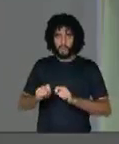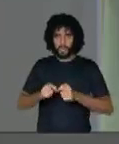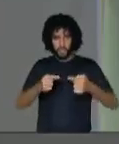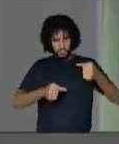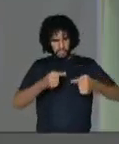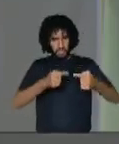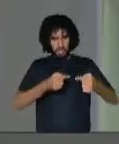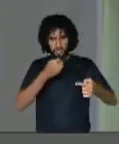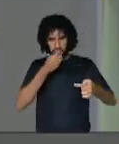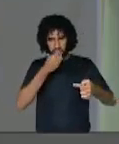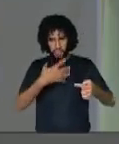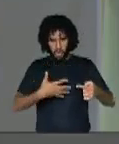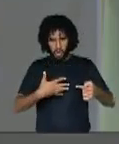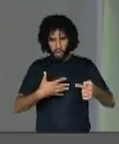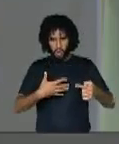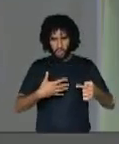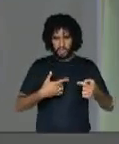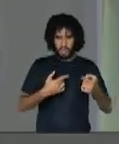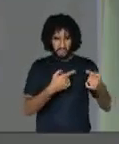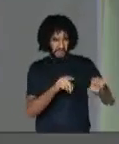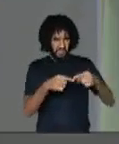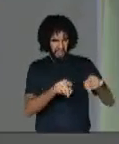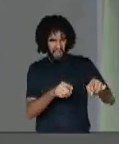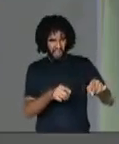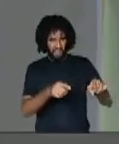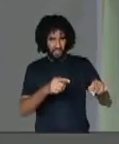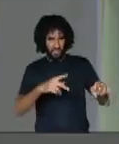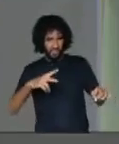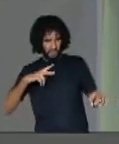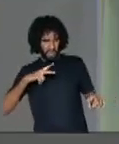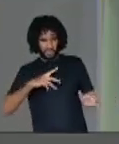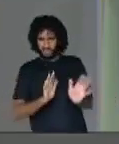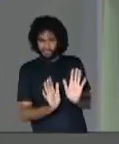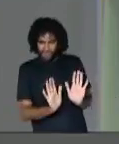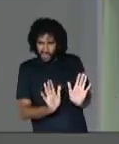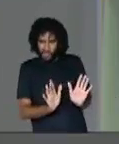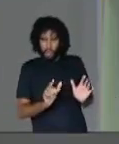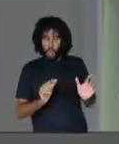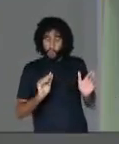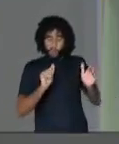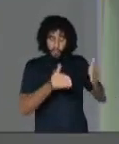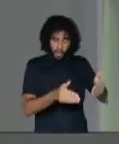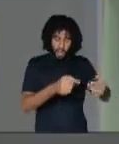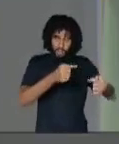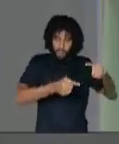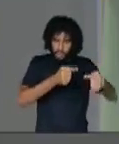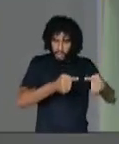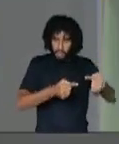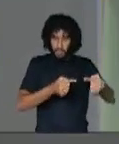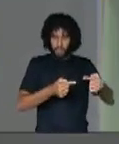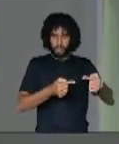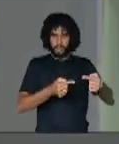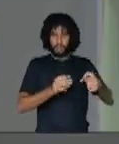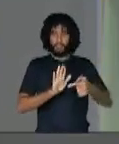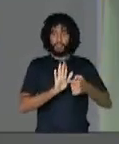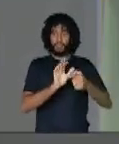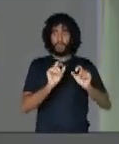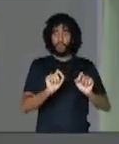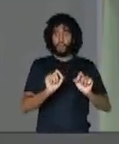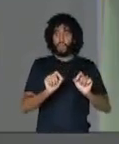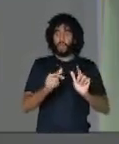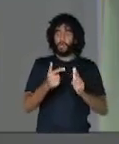debate elevado, sem agressões pessoais, concentrado no foco da discussão, que era exatamente de mostrar